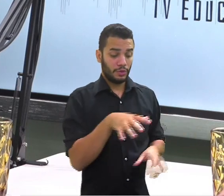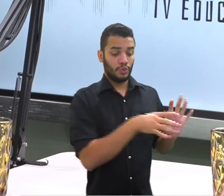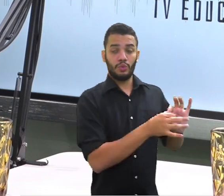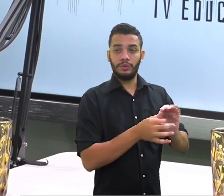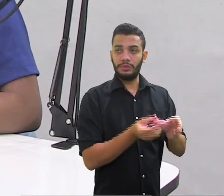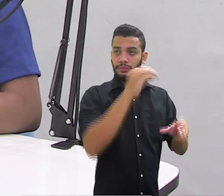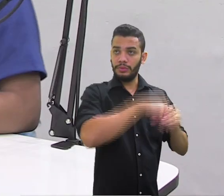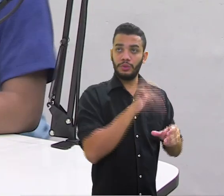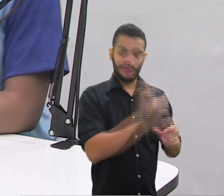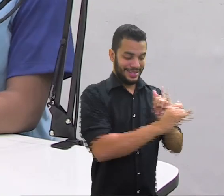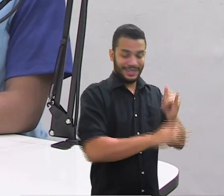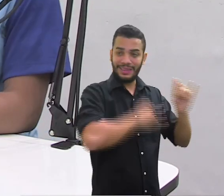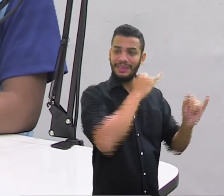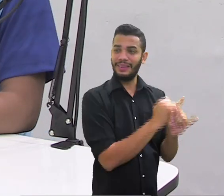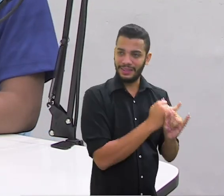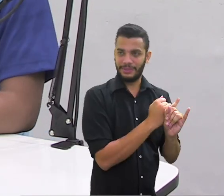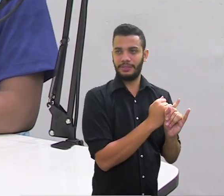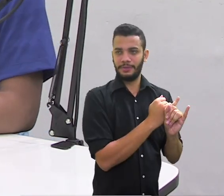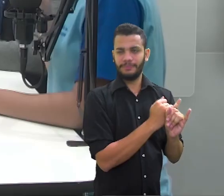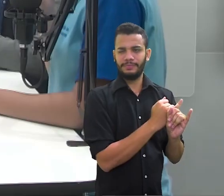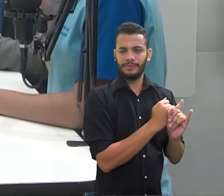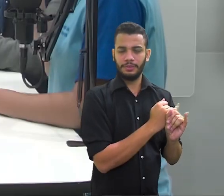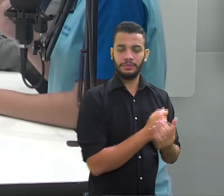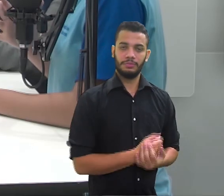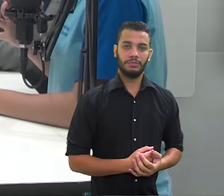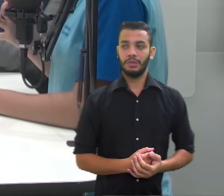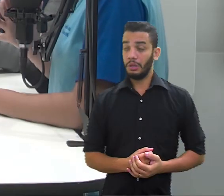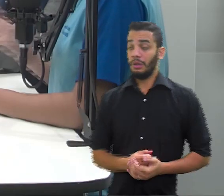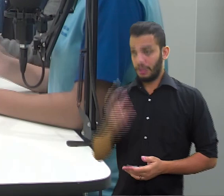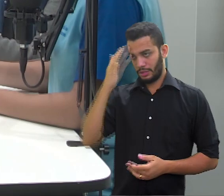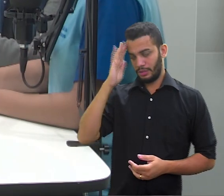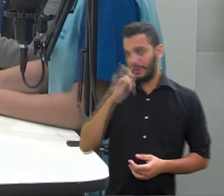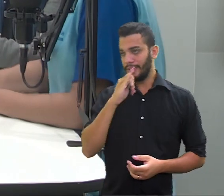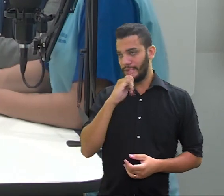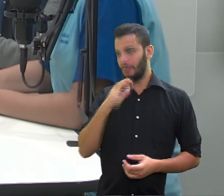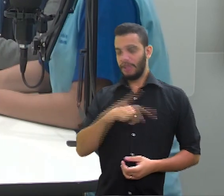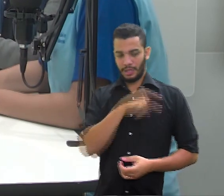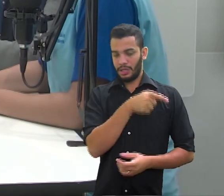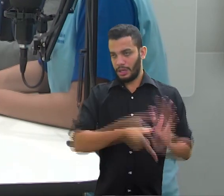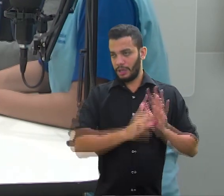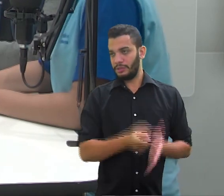virtual. Então tem o bullying, Sim. né? Que que ela acabou de falar,